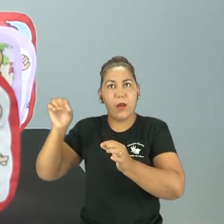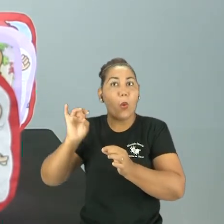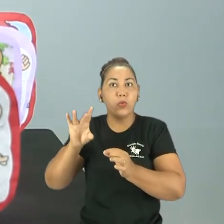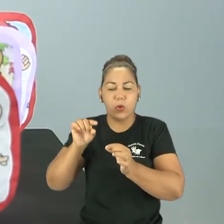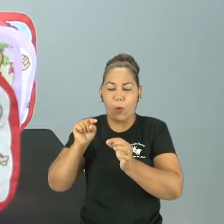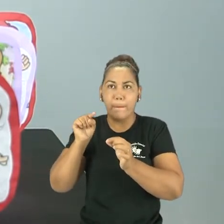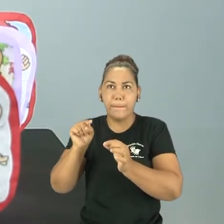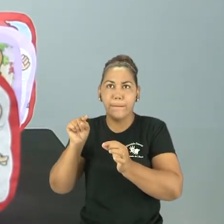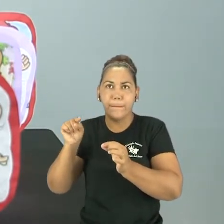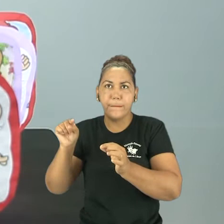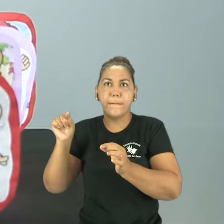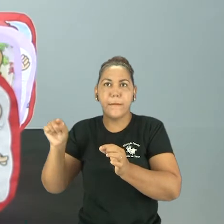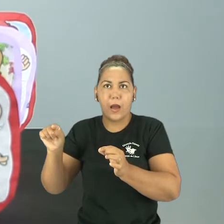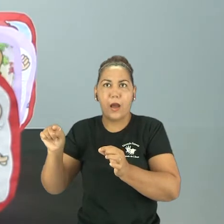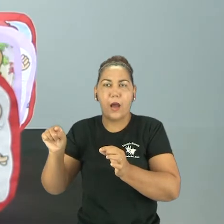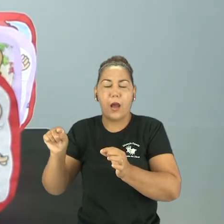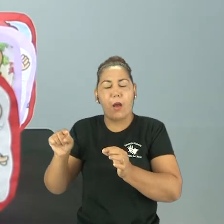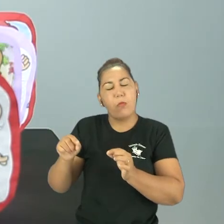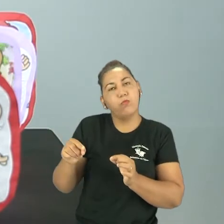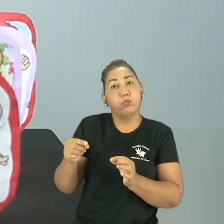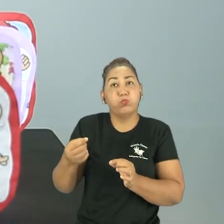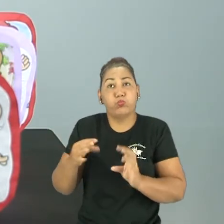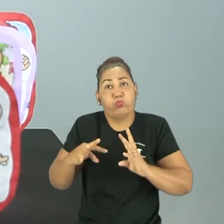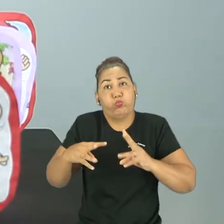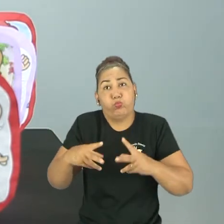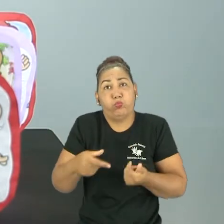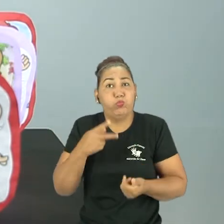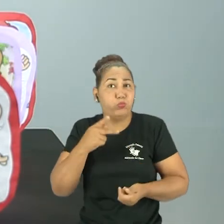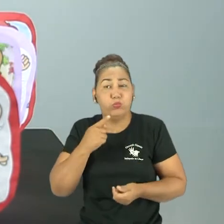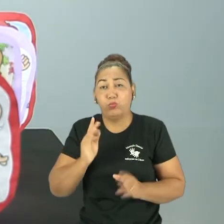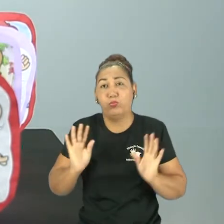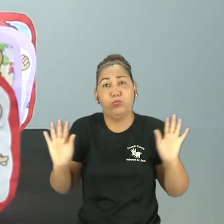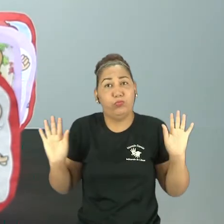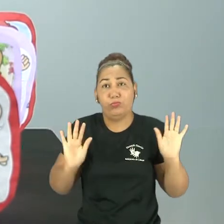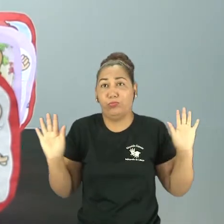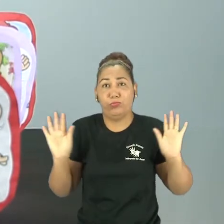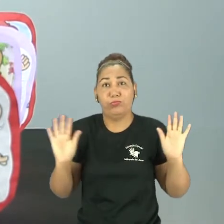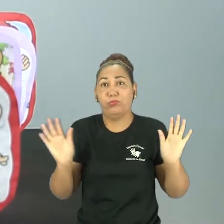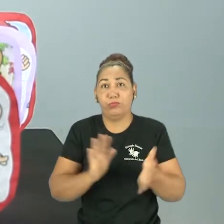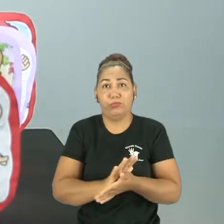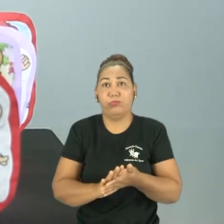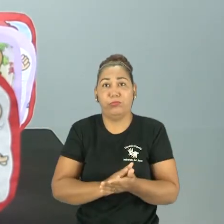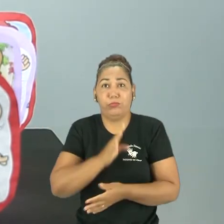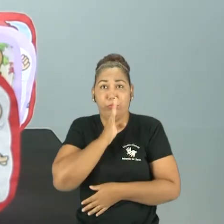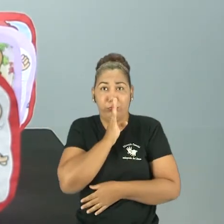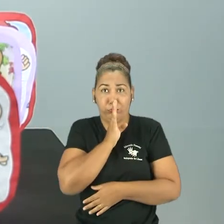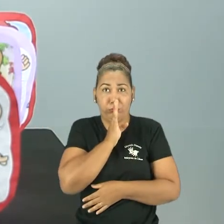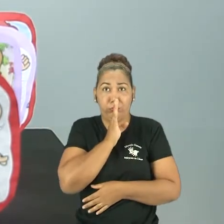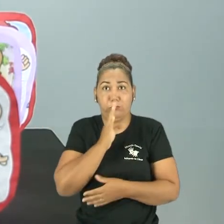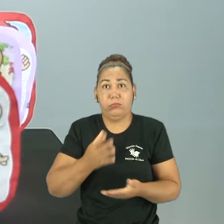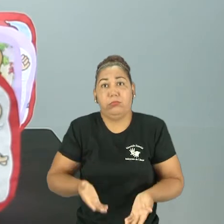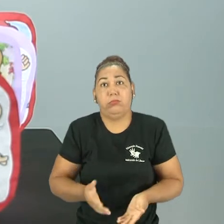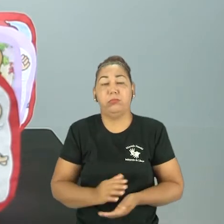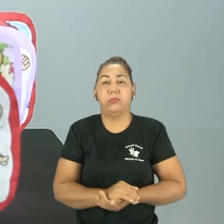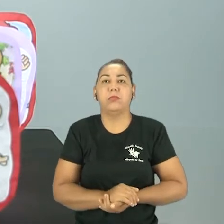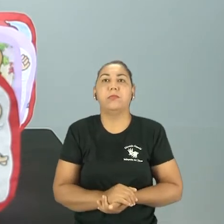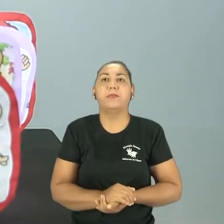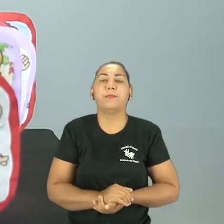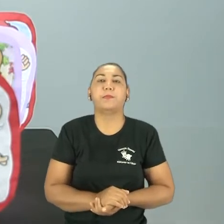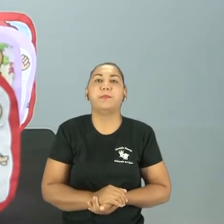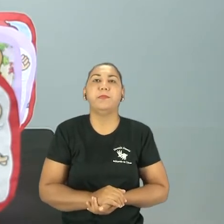o que falar, ou então já falou tudo e não quer mais falar nada. Enfim, existe também